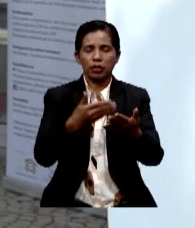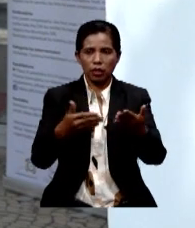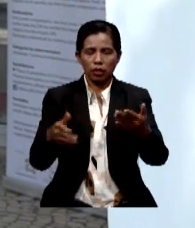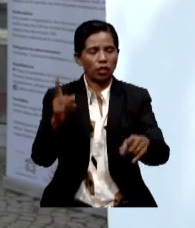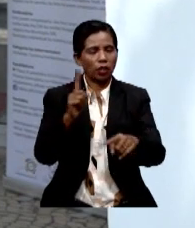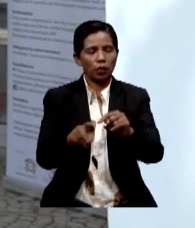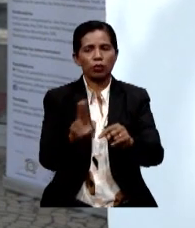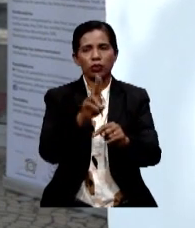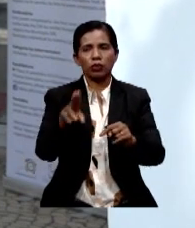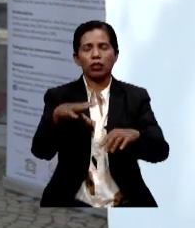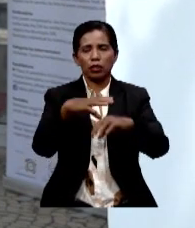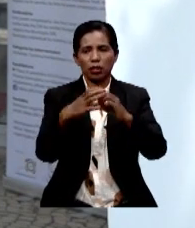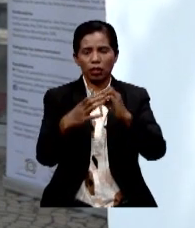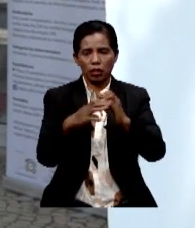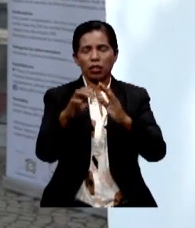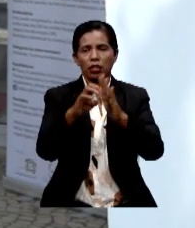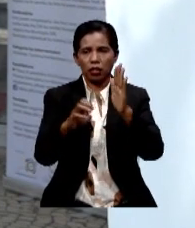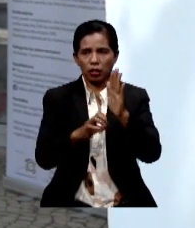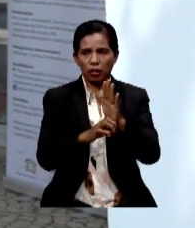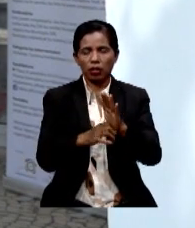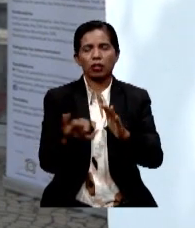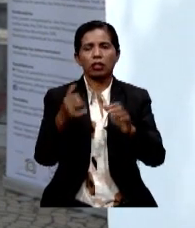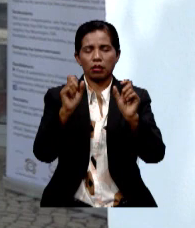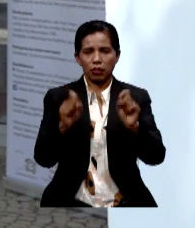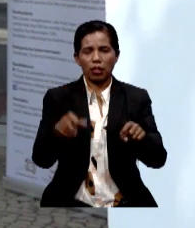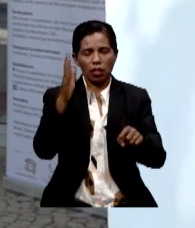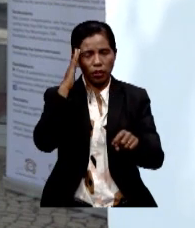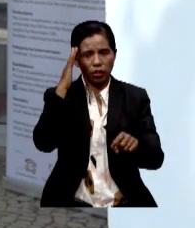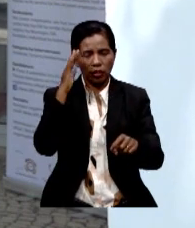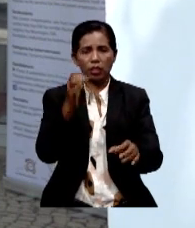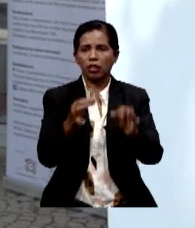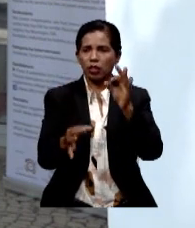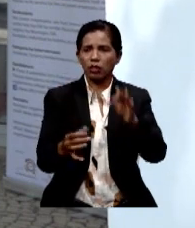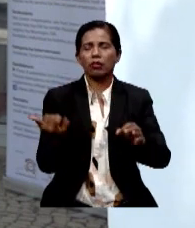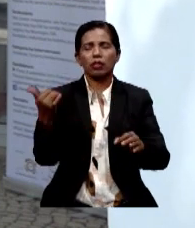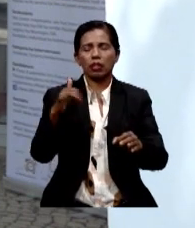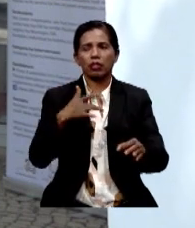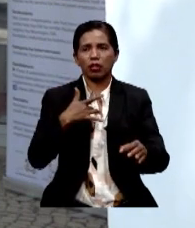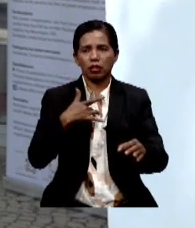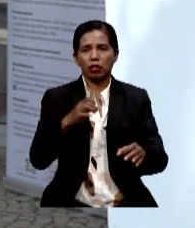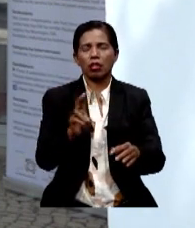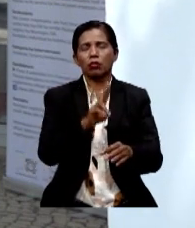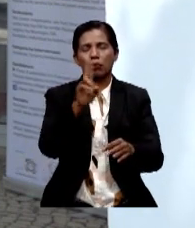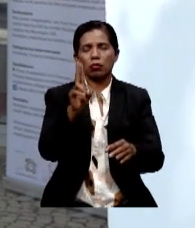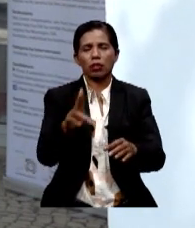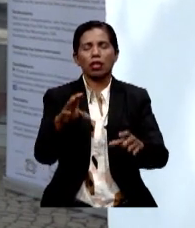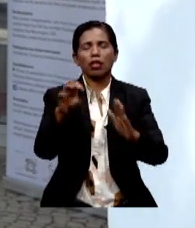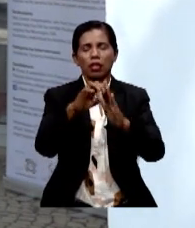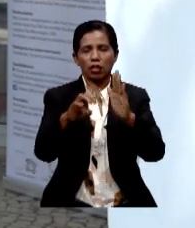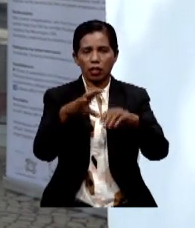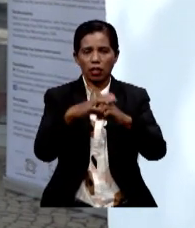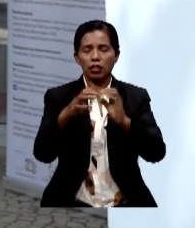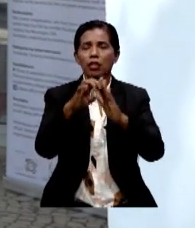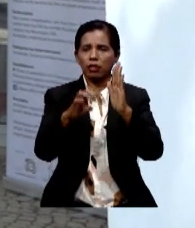kupa facilidades de estado. Antan que zer que sira mus tem que tene. Se karik sira sente e hau durante de hau kupa facilidades de estado